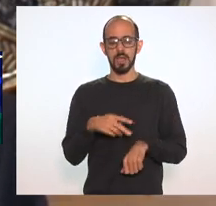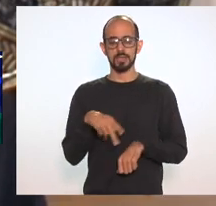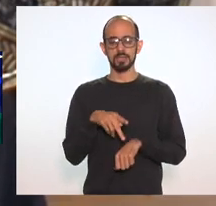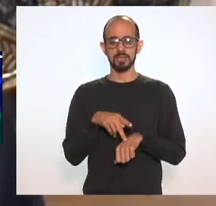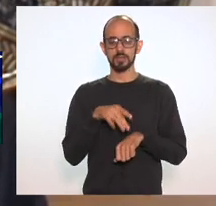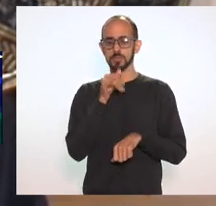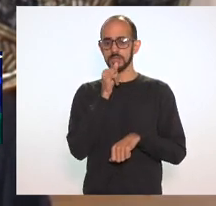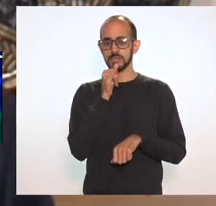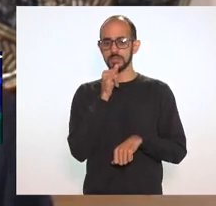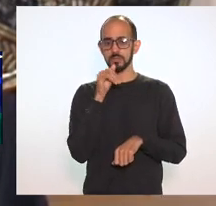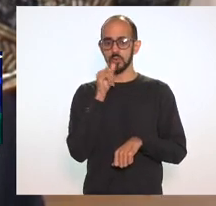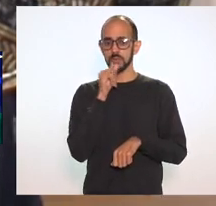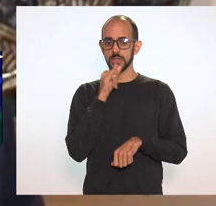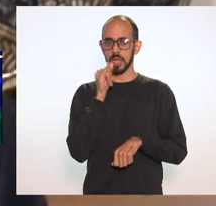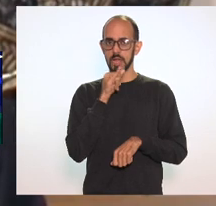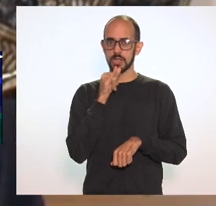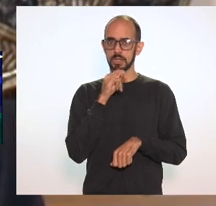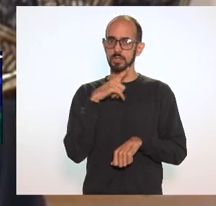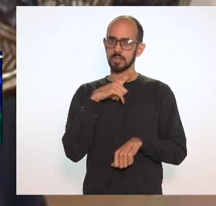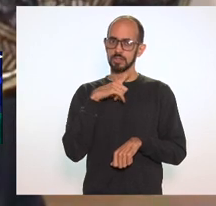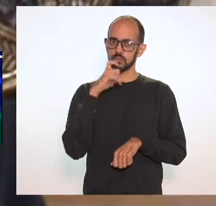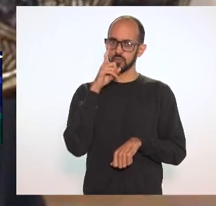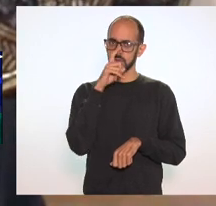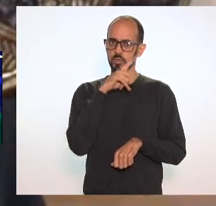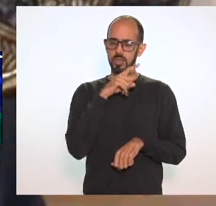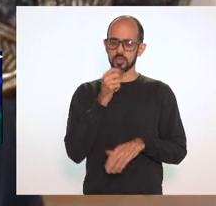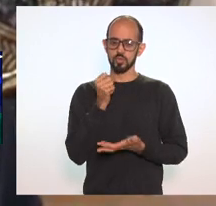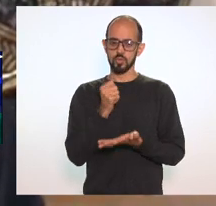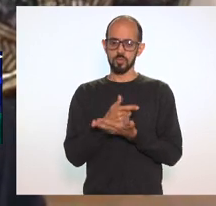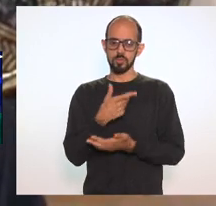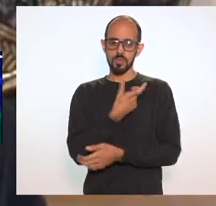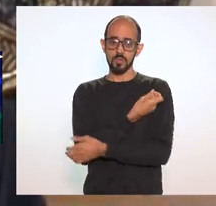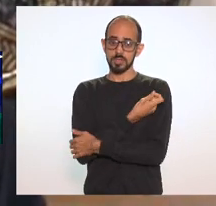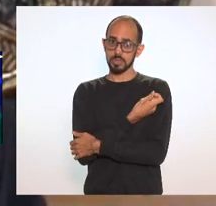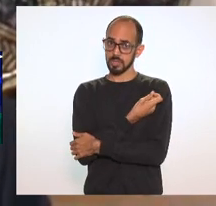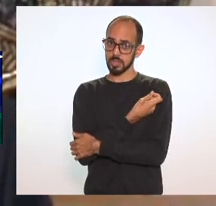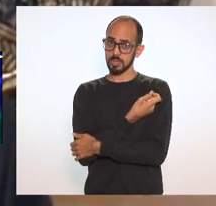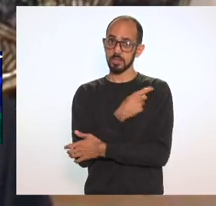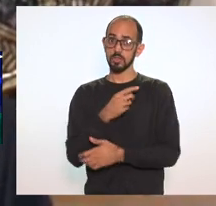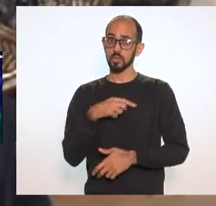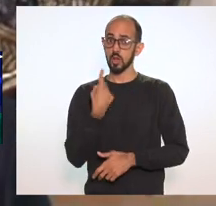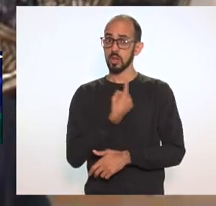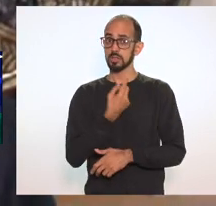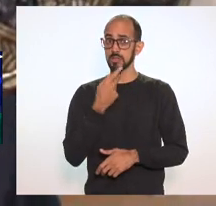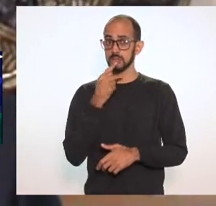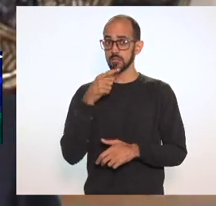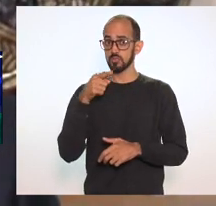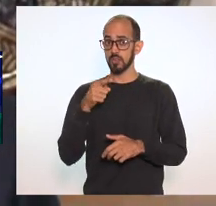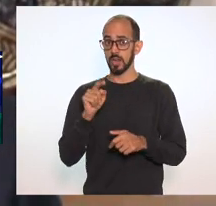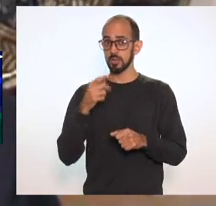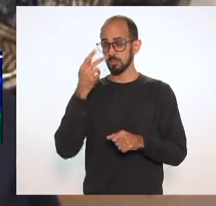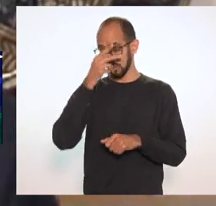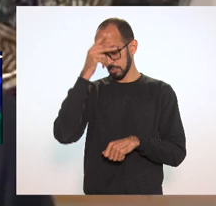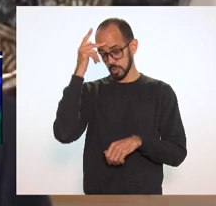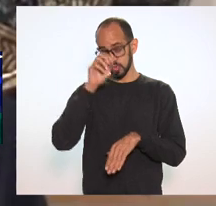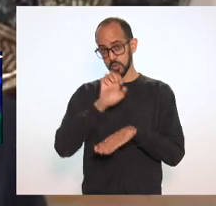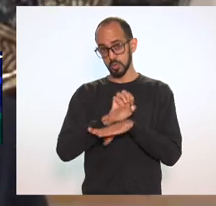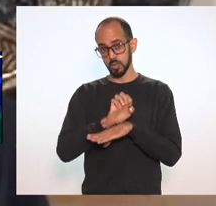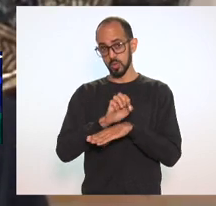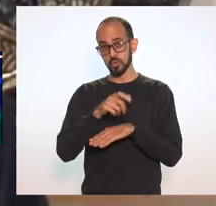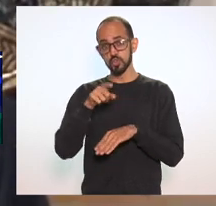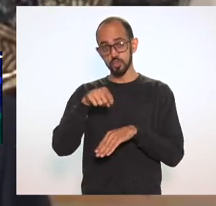exemplo como a Itália tubo dificuldades de é bastante Olha ele tá falando do membro do Euro